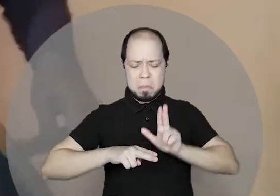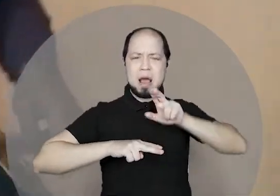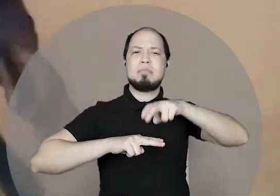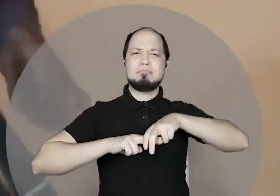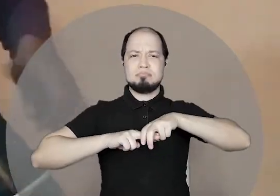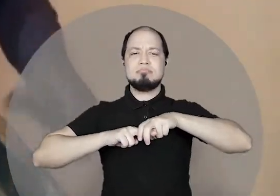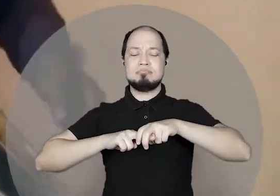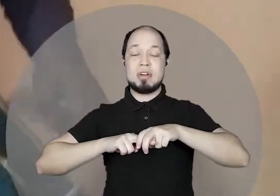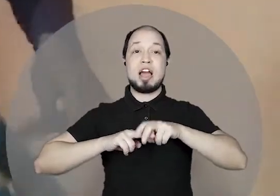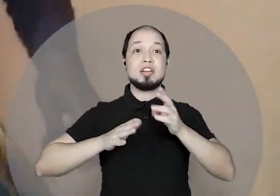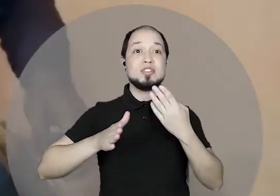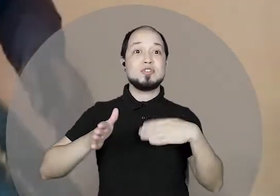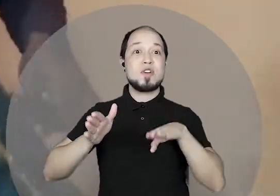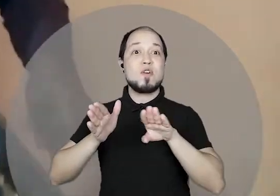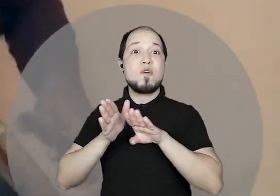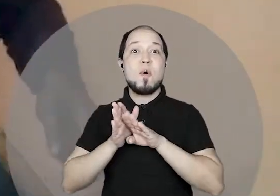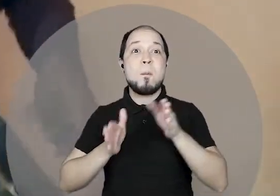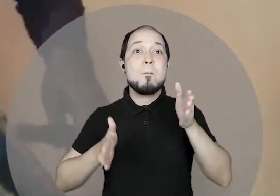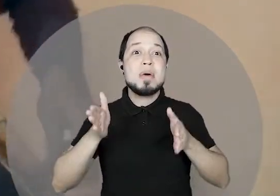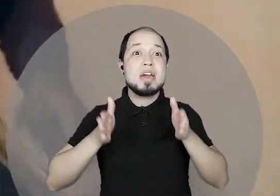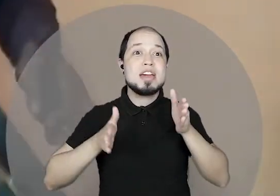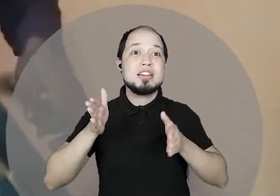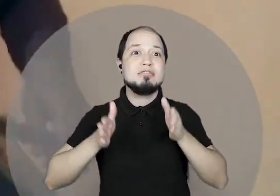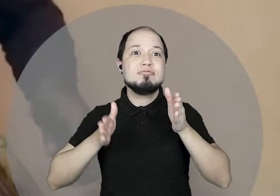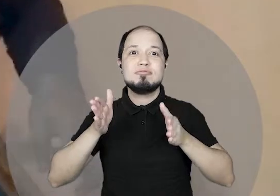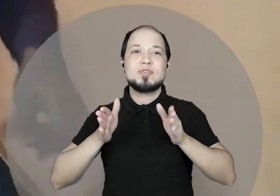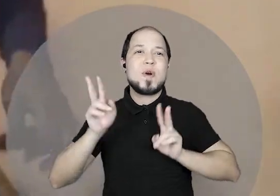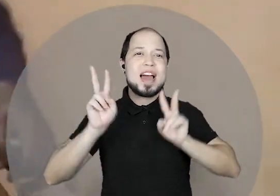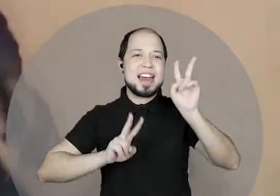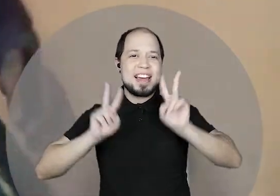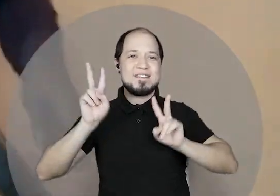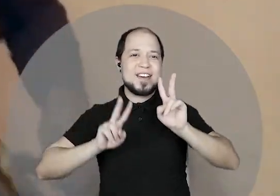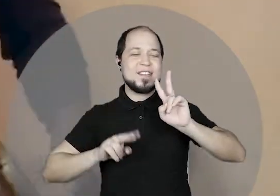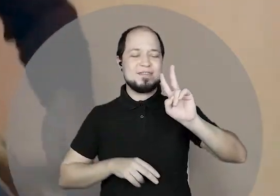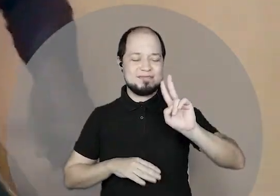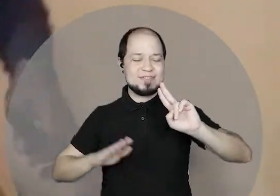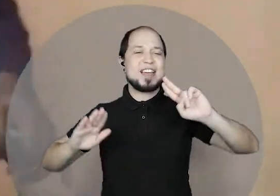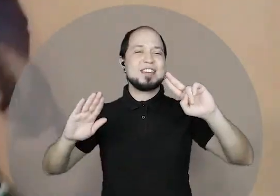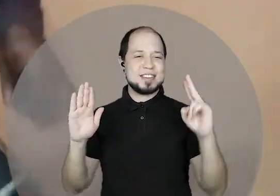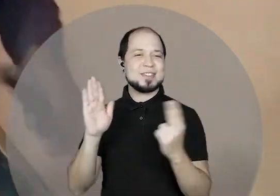trono se seguiu. Aí chegou o carnaval, maracatu sou eu.